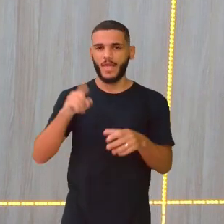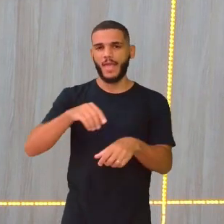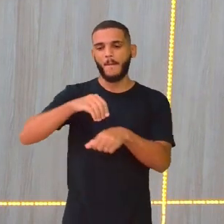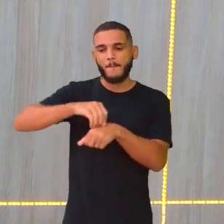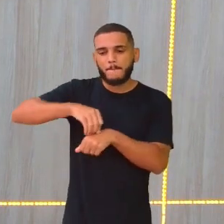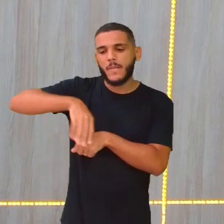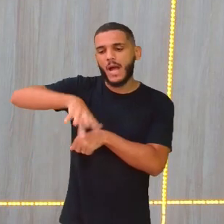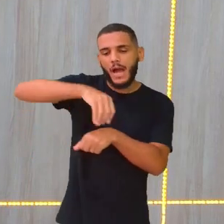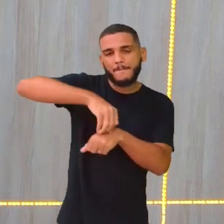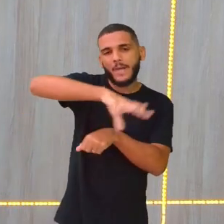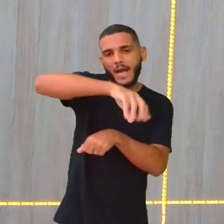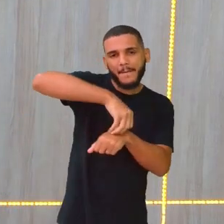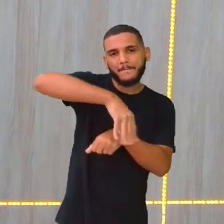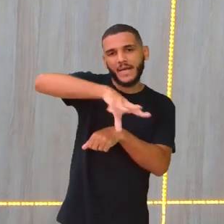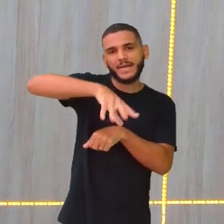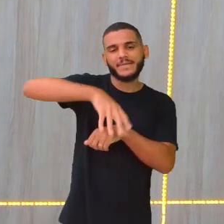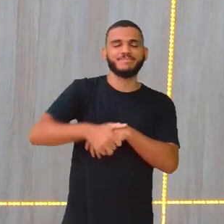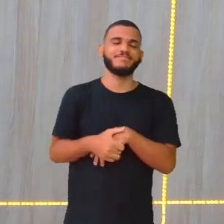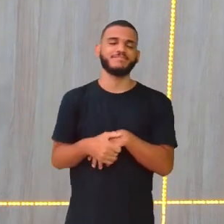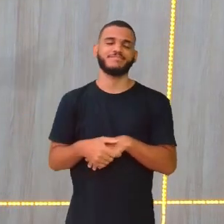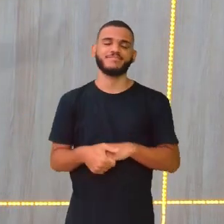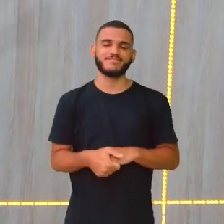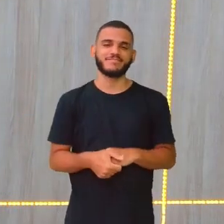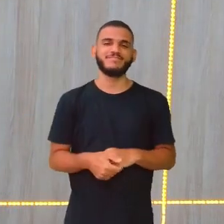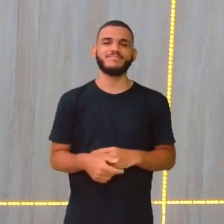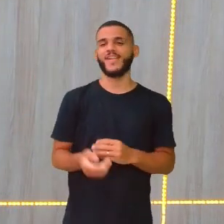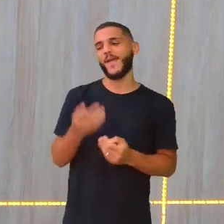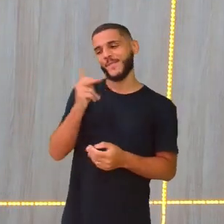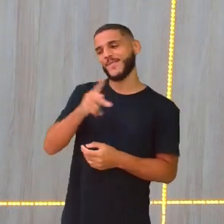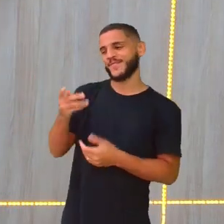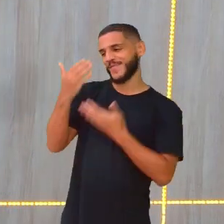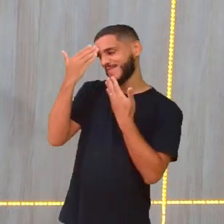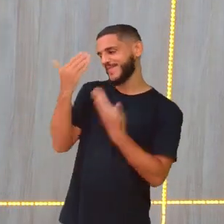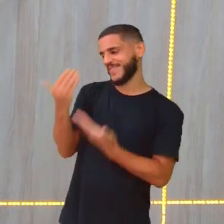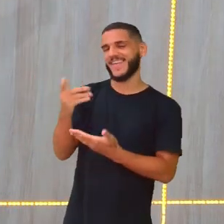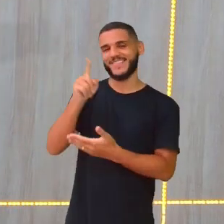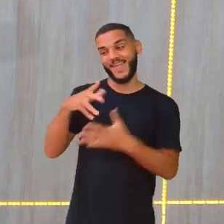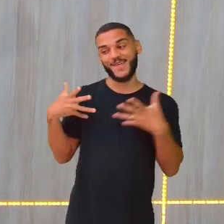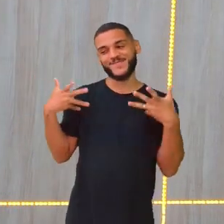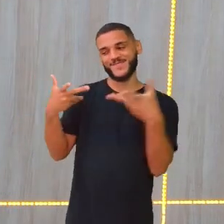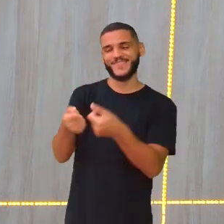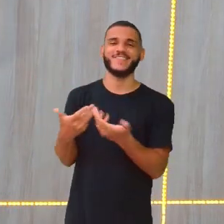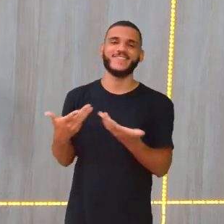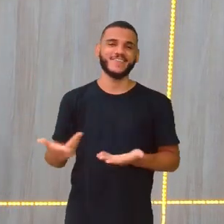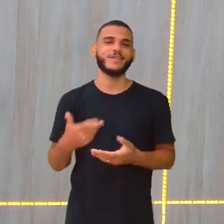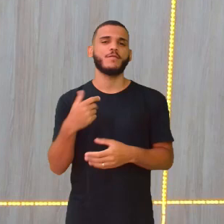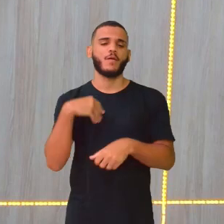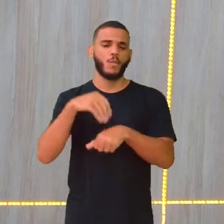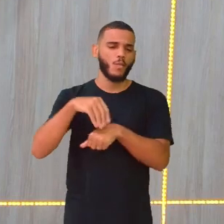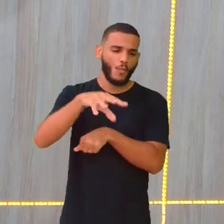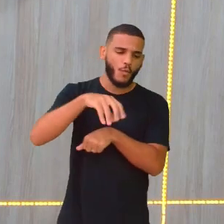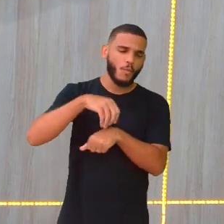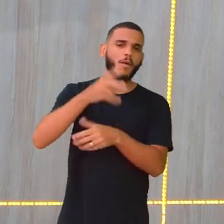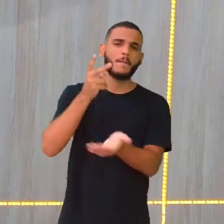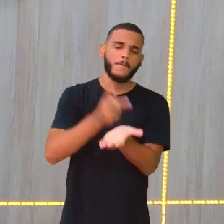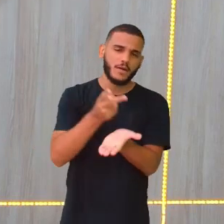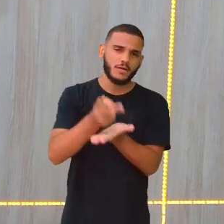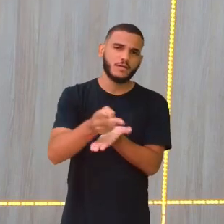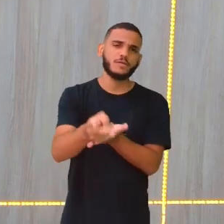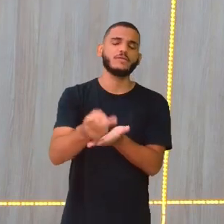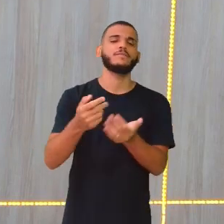Pronto. Obrigada. Professora, essa mulher é o quê? Brilhante. Para propagar, para a gente continuar